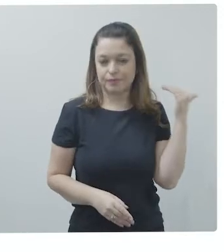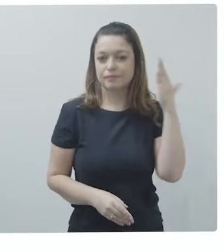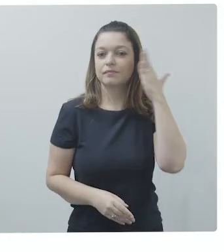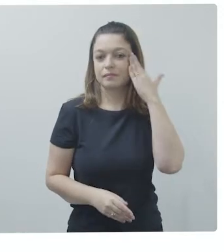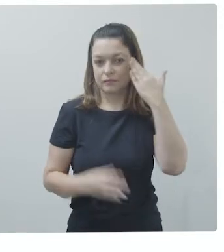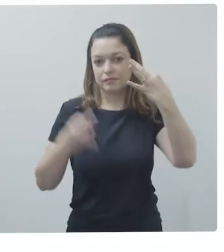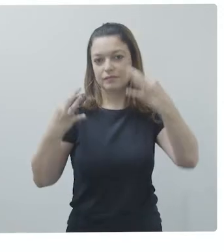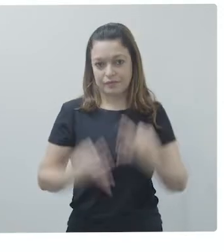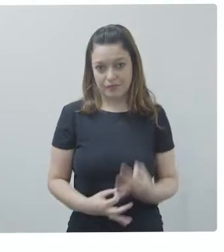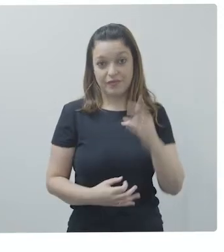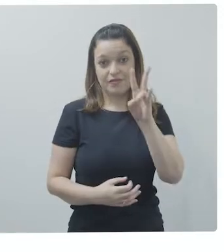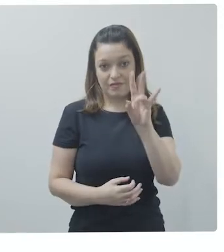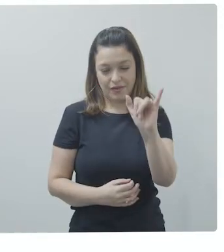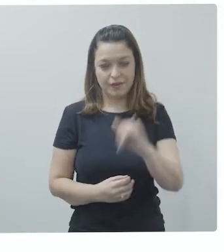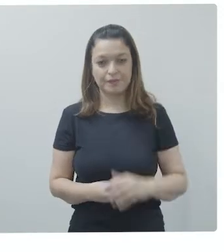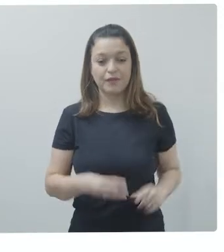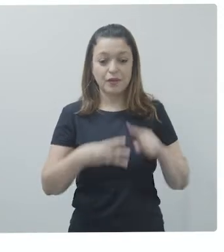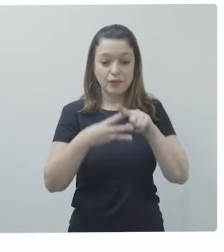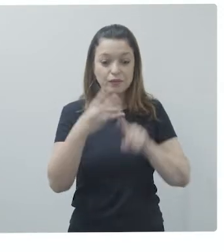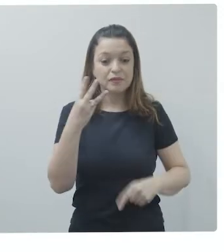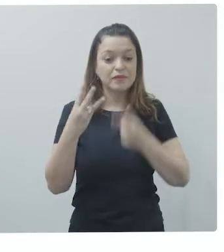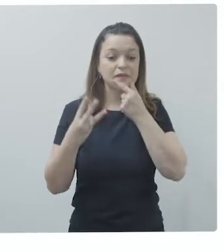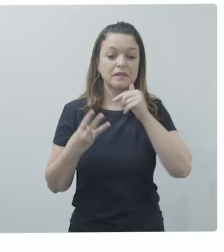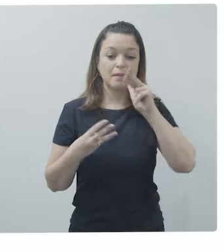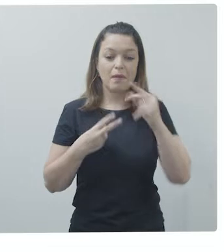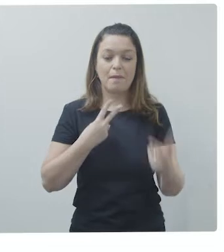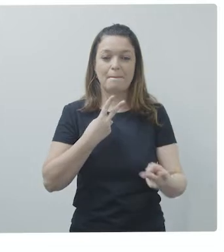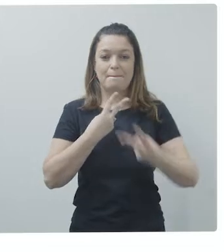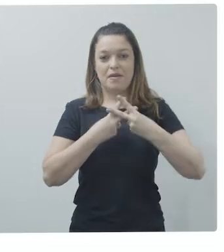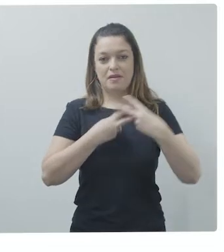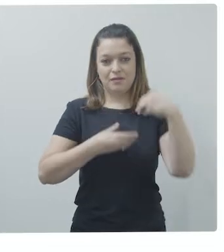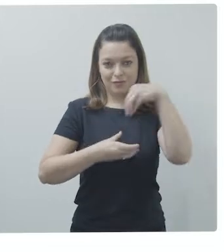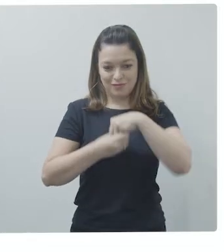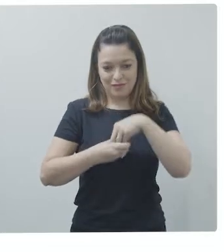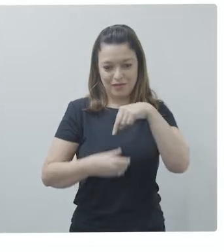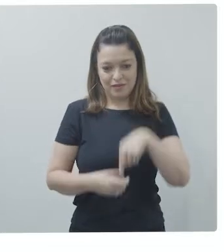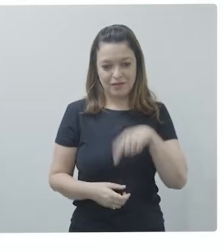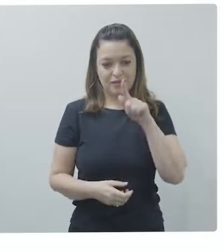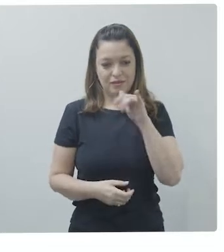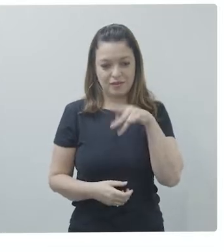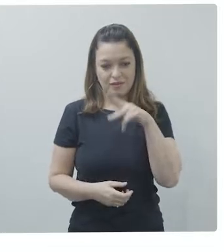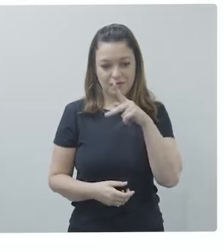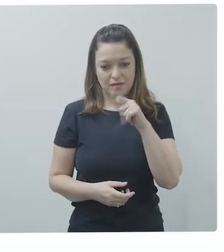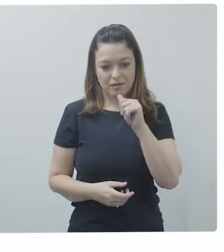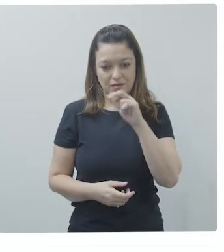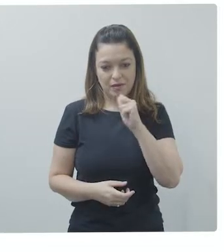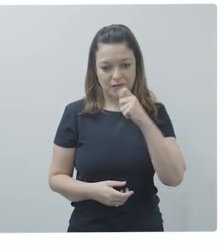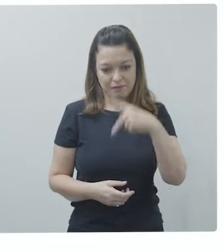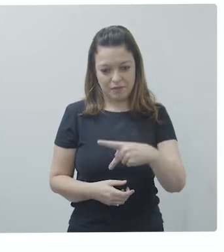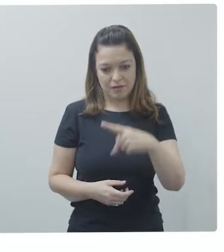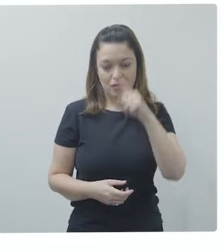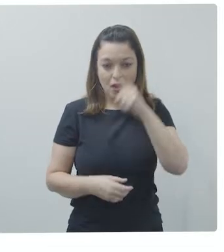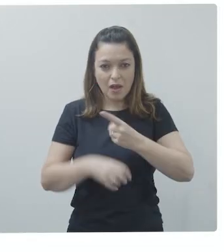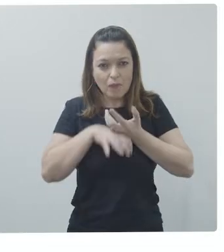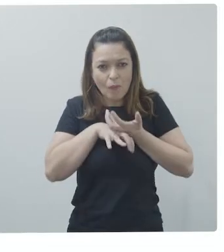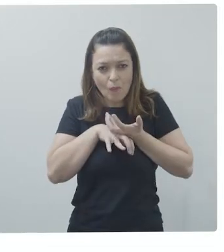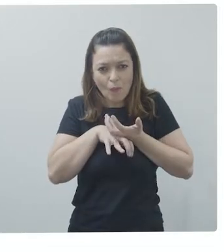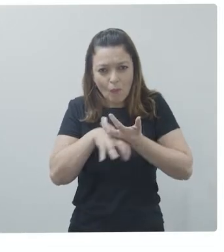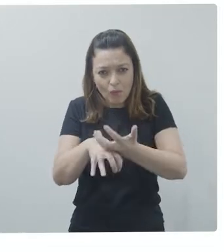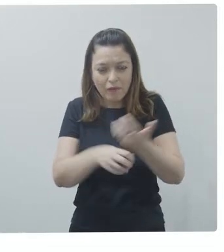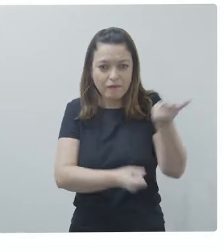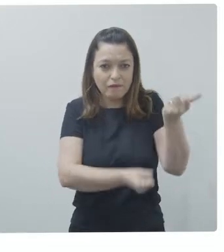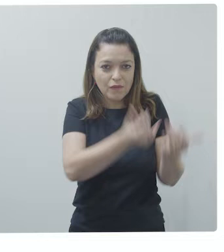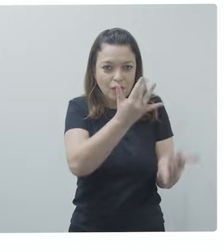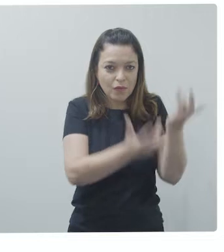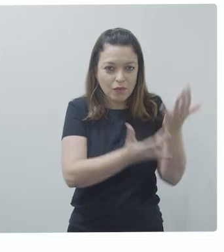certa. Os irmãos estavam presos para sempre em Ginnungagap. O vasto vazio entre